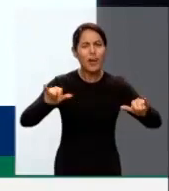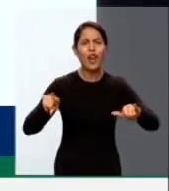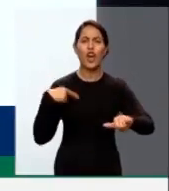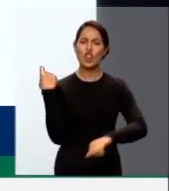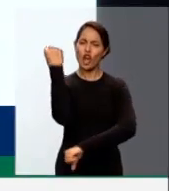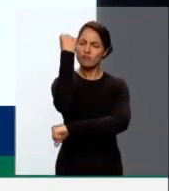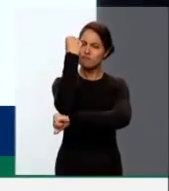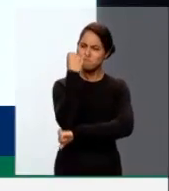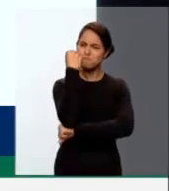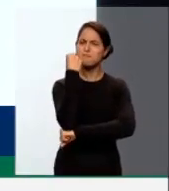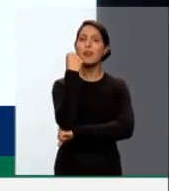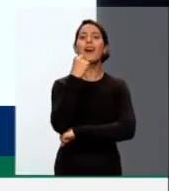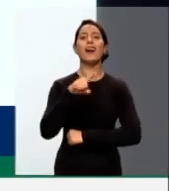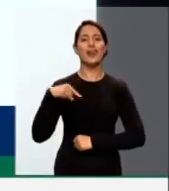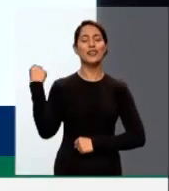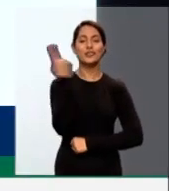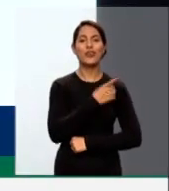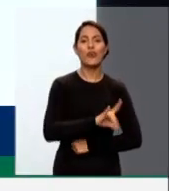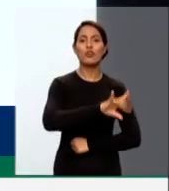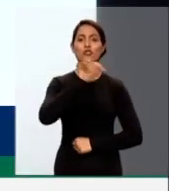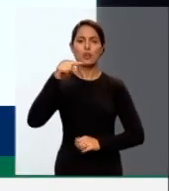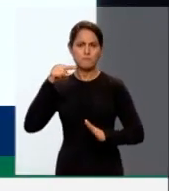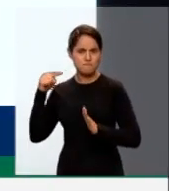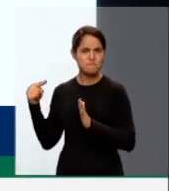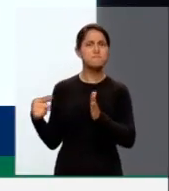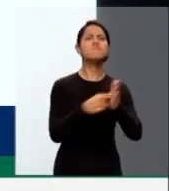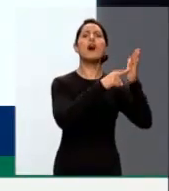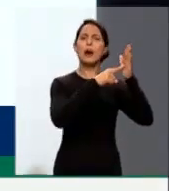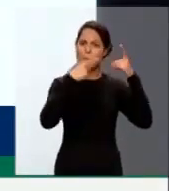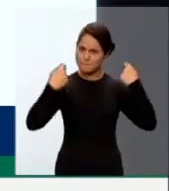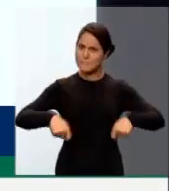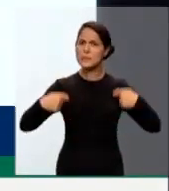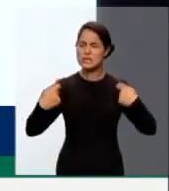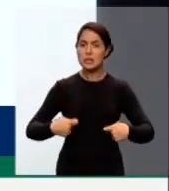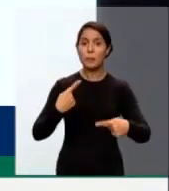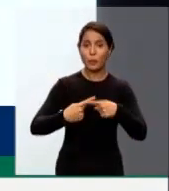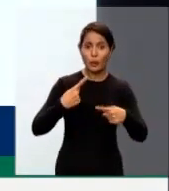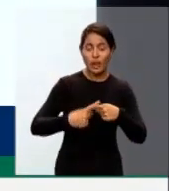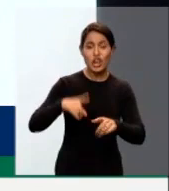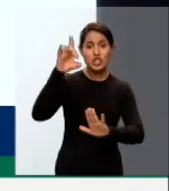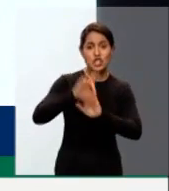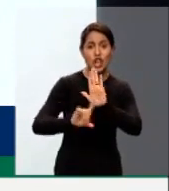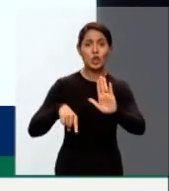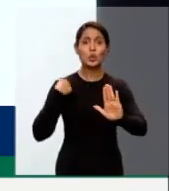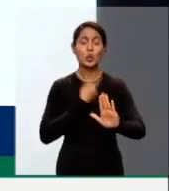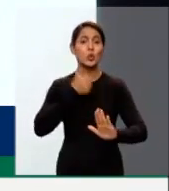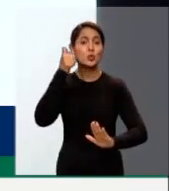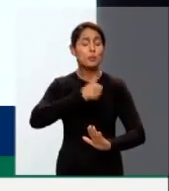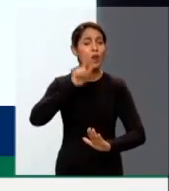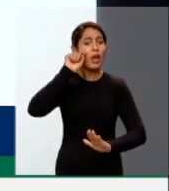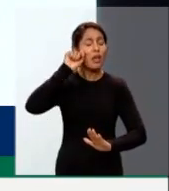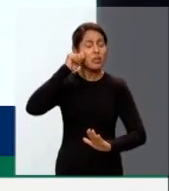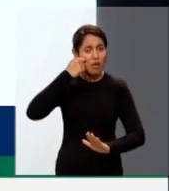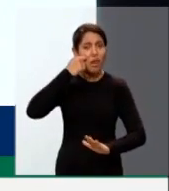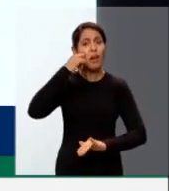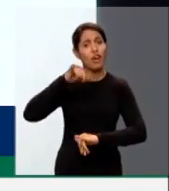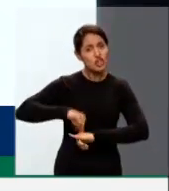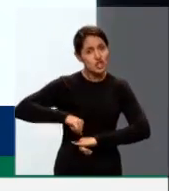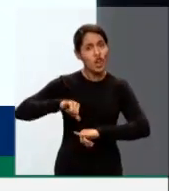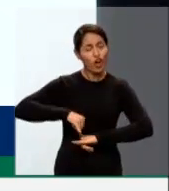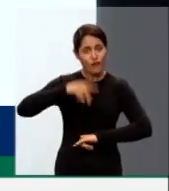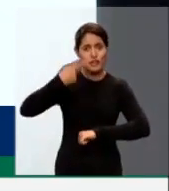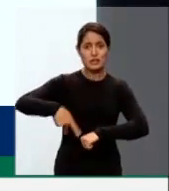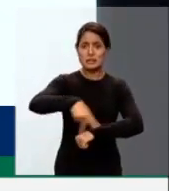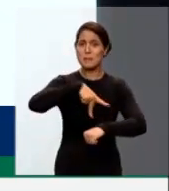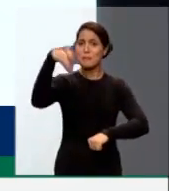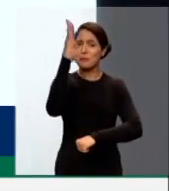resistência, mas dia também de denúncia de tantas violações que nós, mulheres negras, vivenciamos no Brasil com